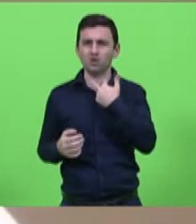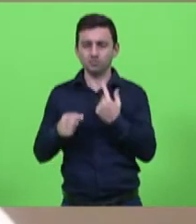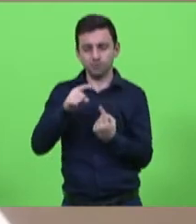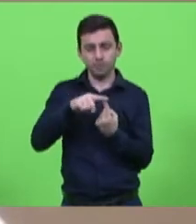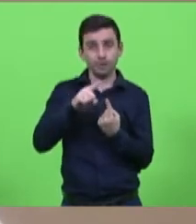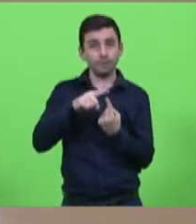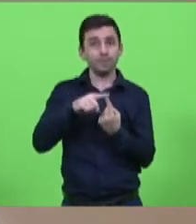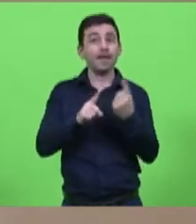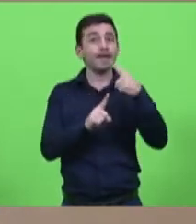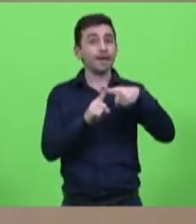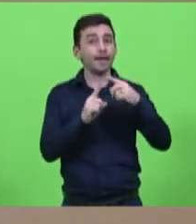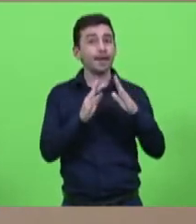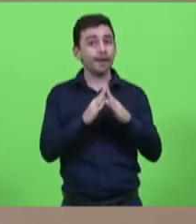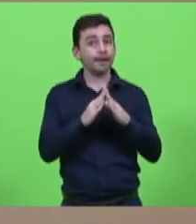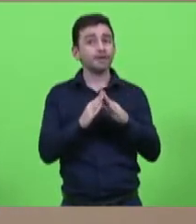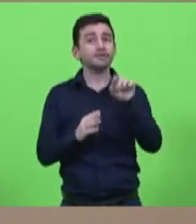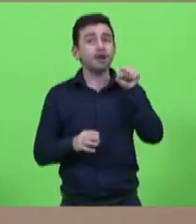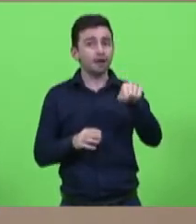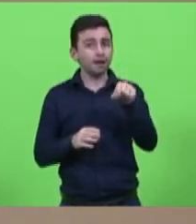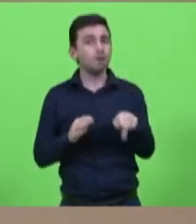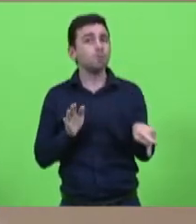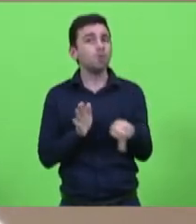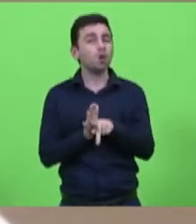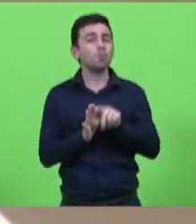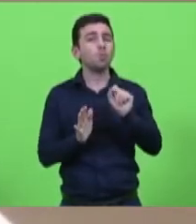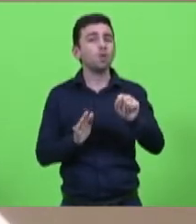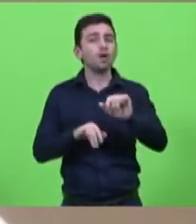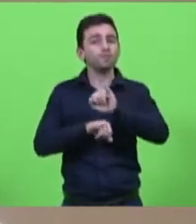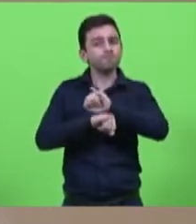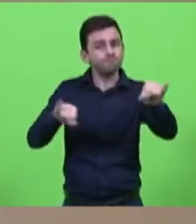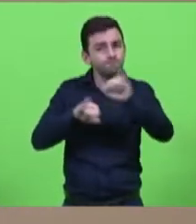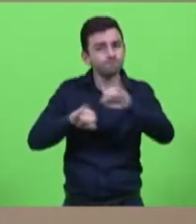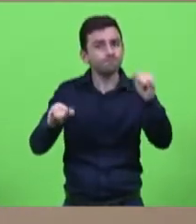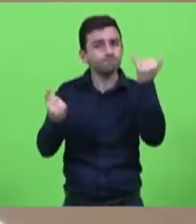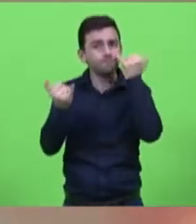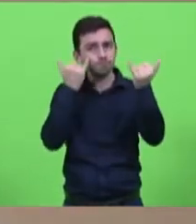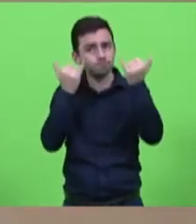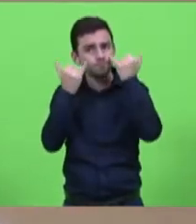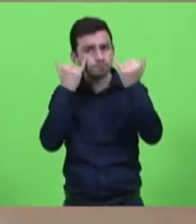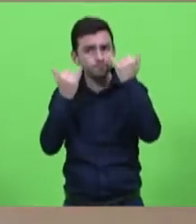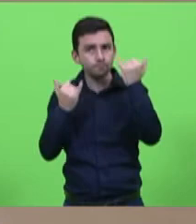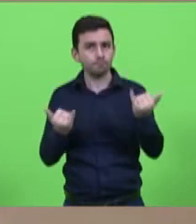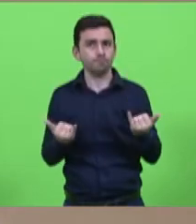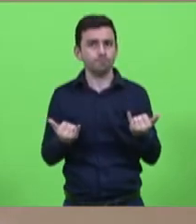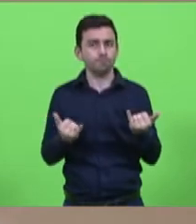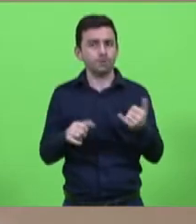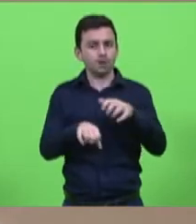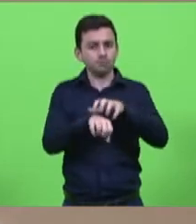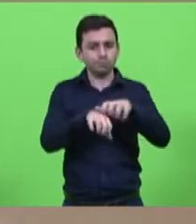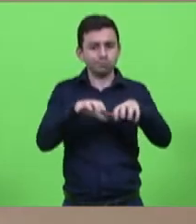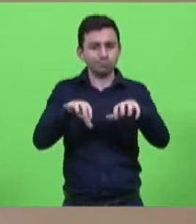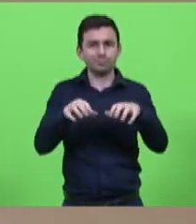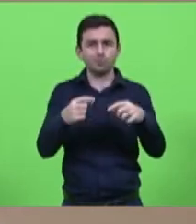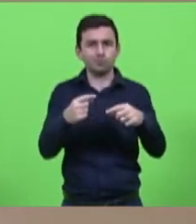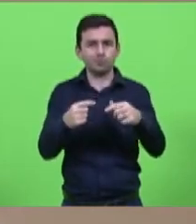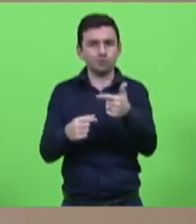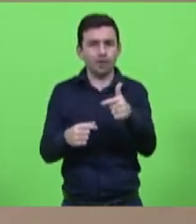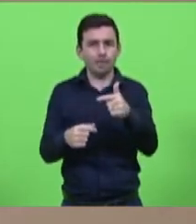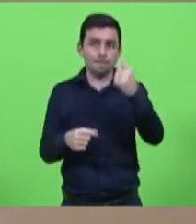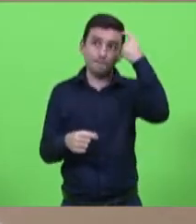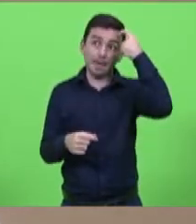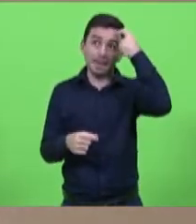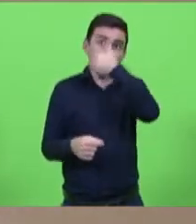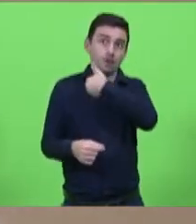a igreja é um polo onde você consegue divulgar informações de formas descentralizadas. Não é apenas o governo de